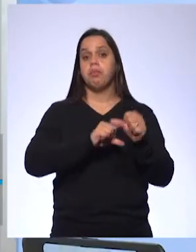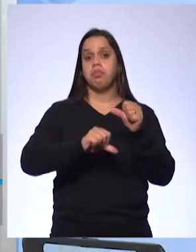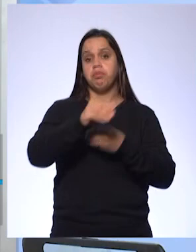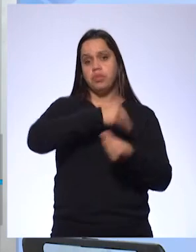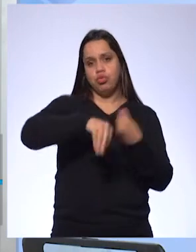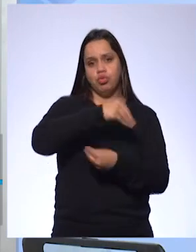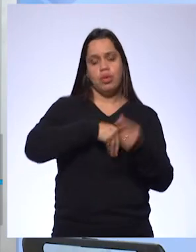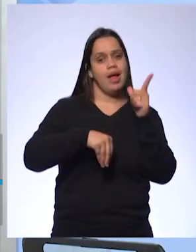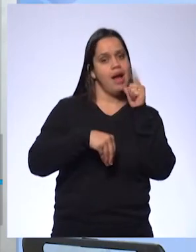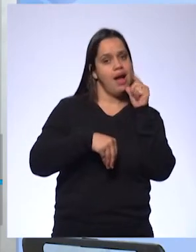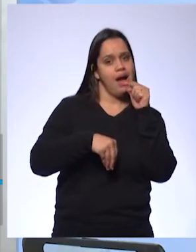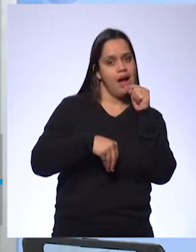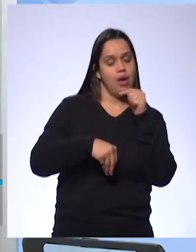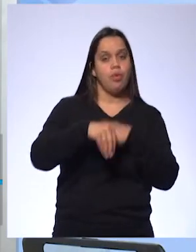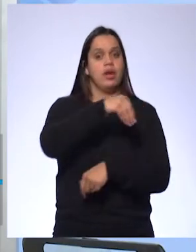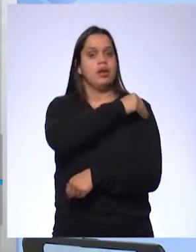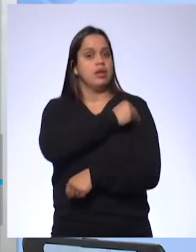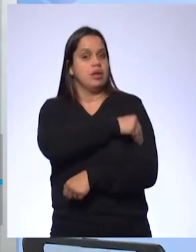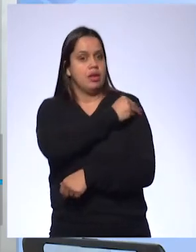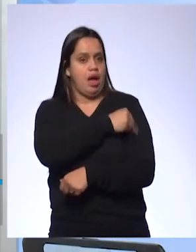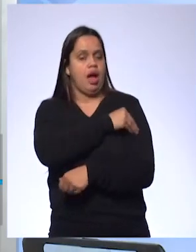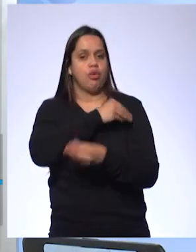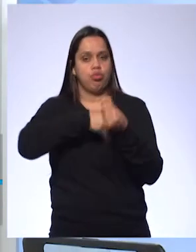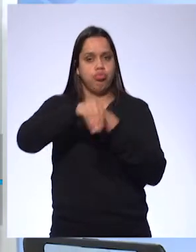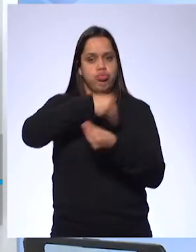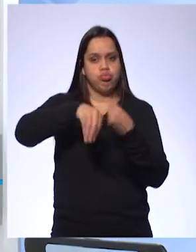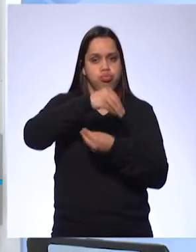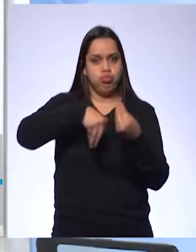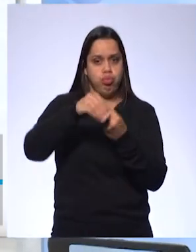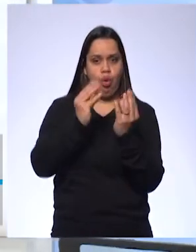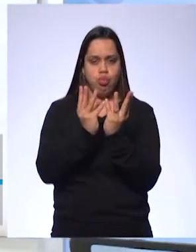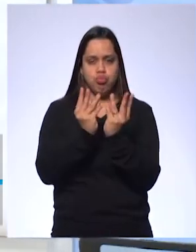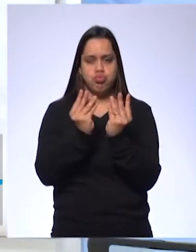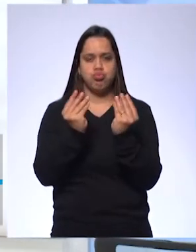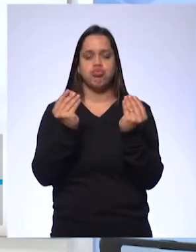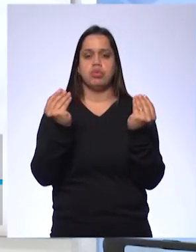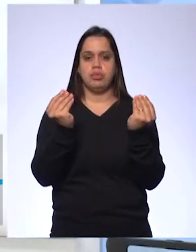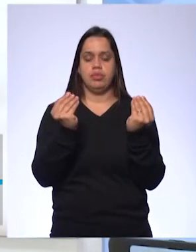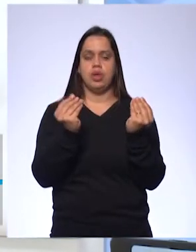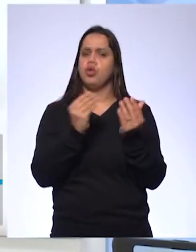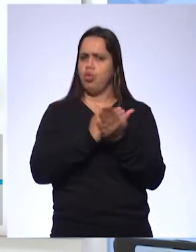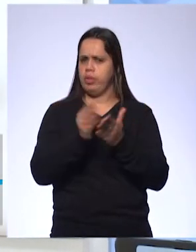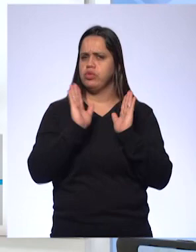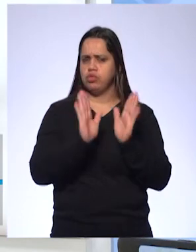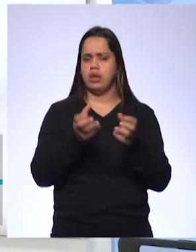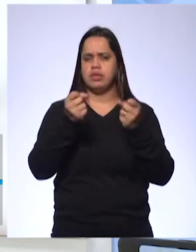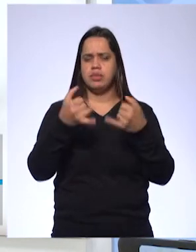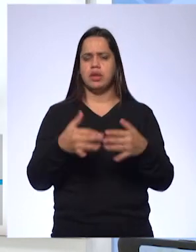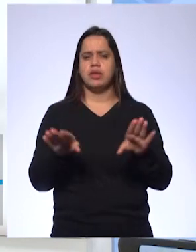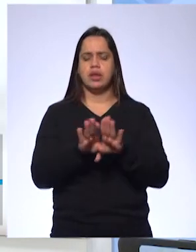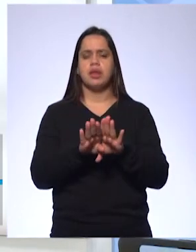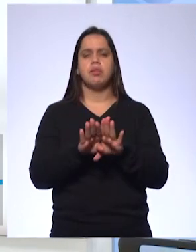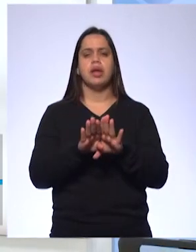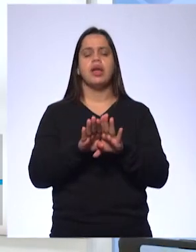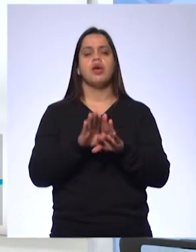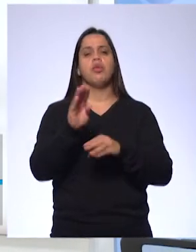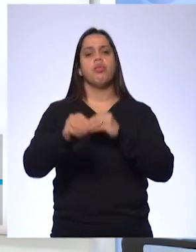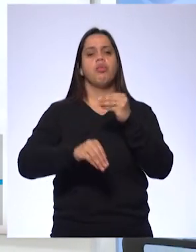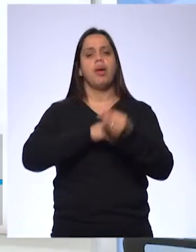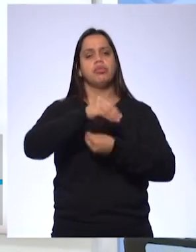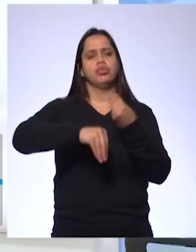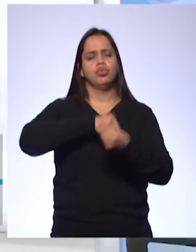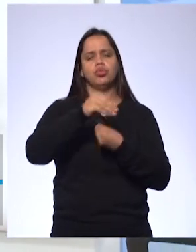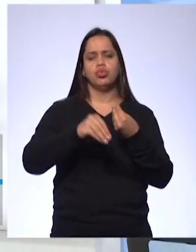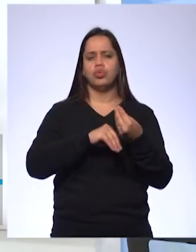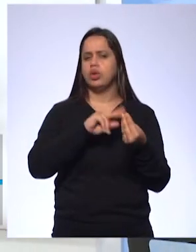água com álcool, vai ficar uma mistura homogênea. Lá no comecinho eu tinha te falado também de uma mistura homogênea. Você lembra